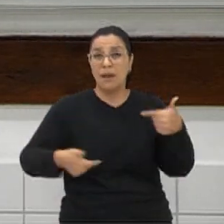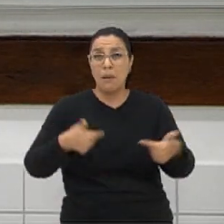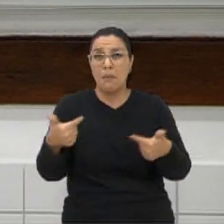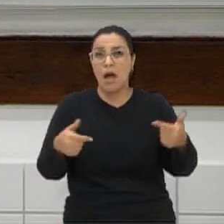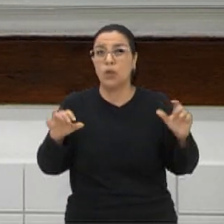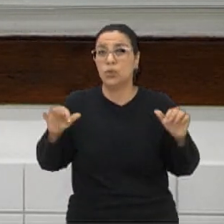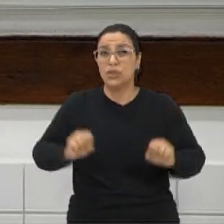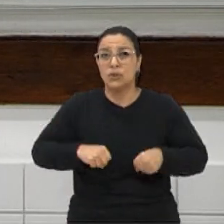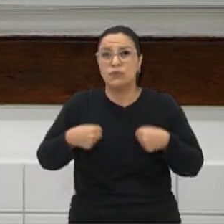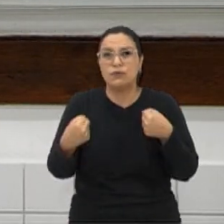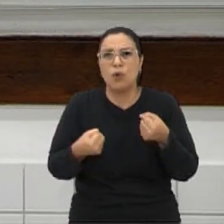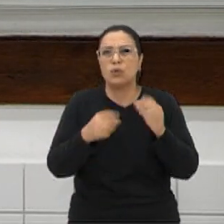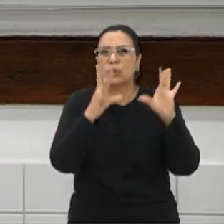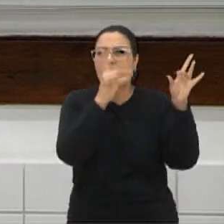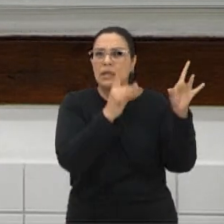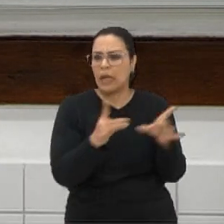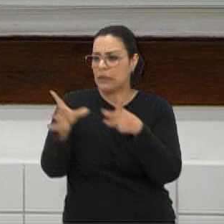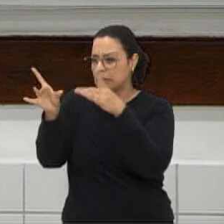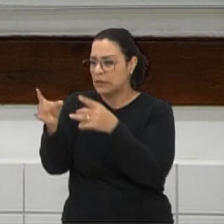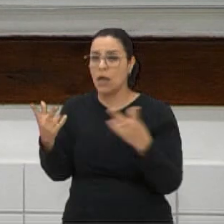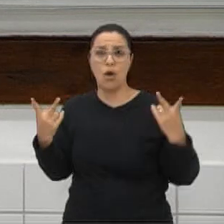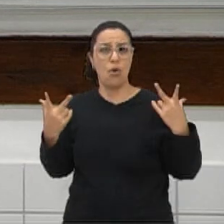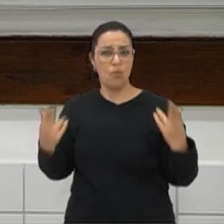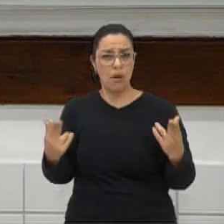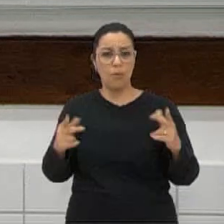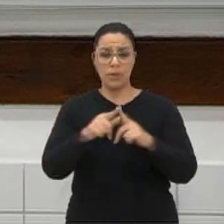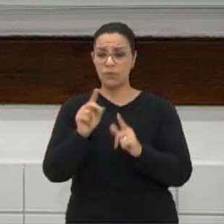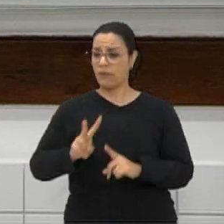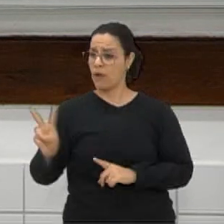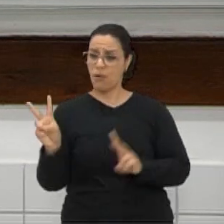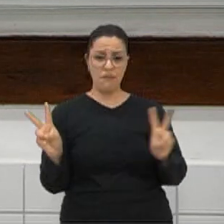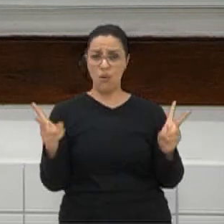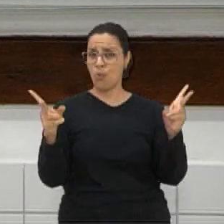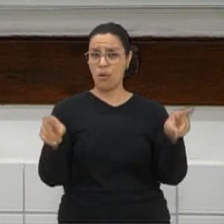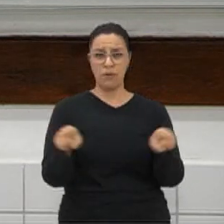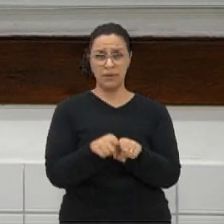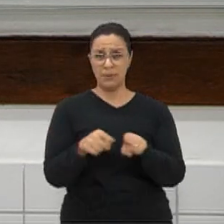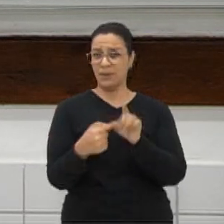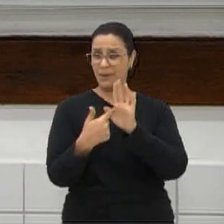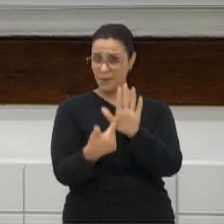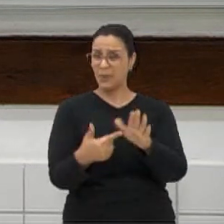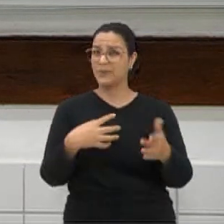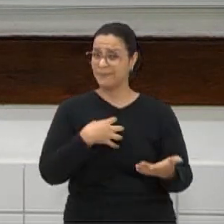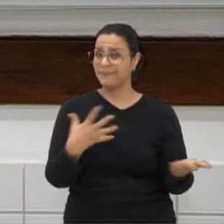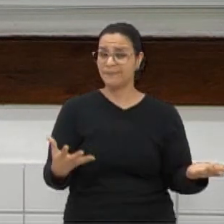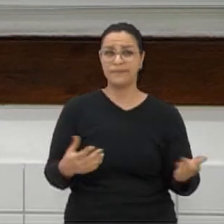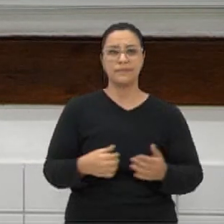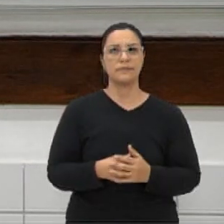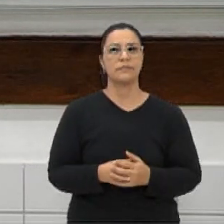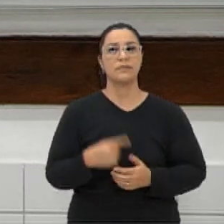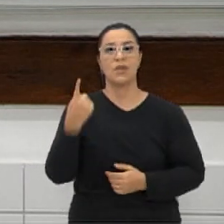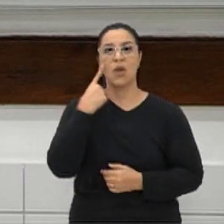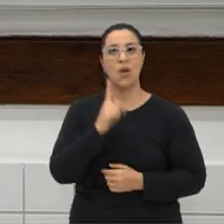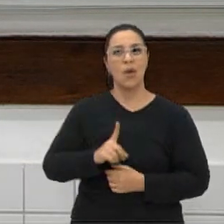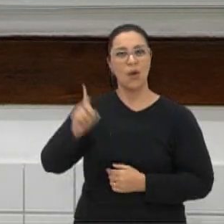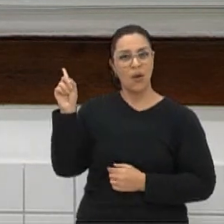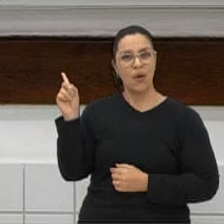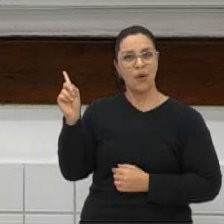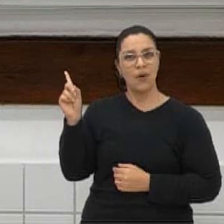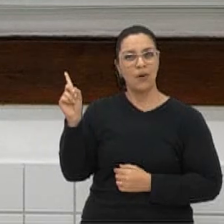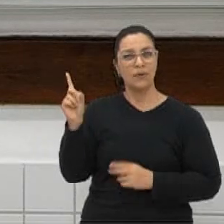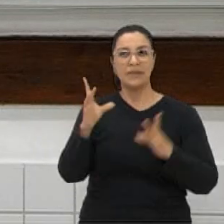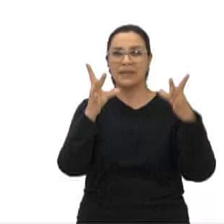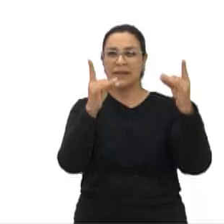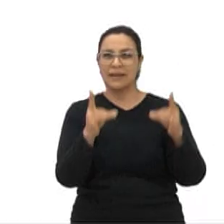realmente é trabalhoso fazer uma pintura que represente a natureza. Deixa eu ver aqui, como essa aqui, por exemplo,